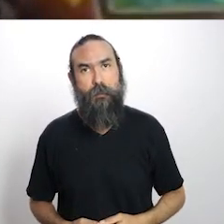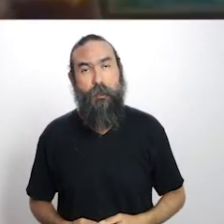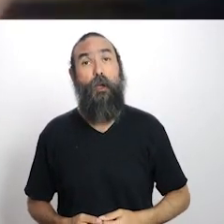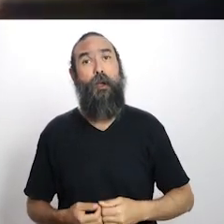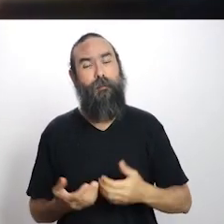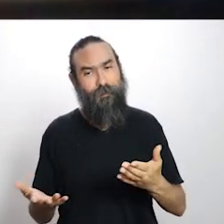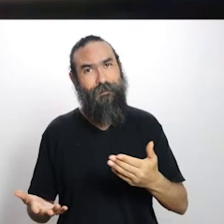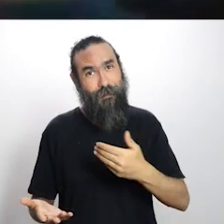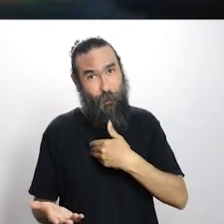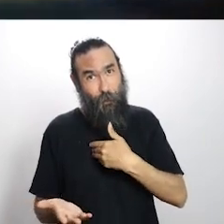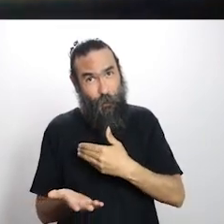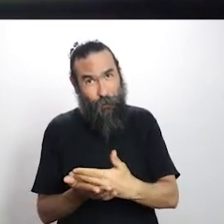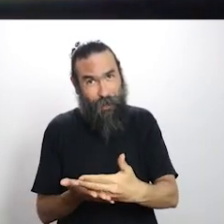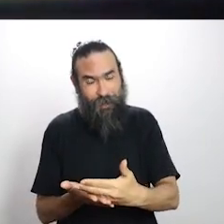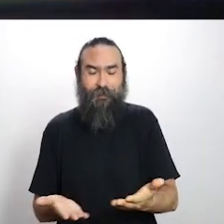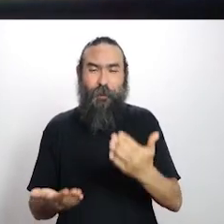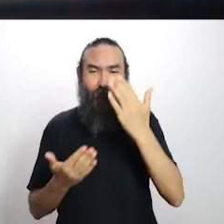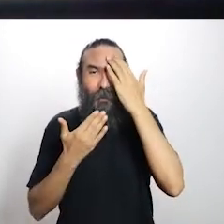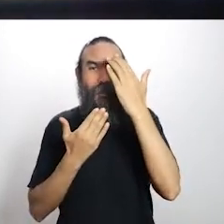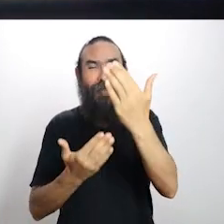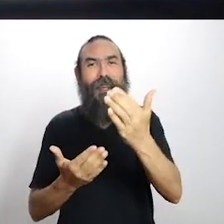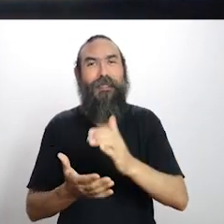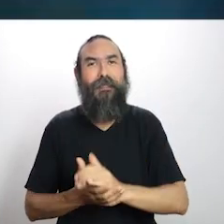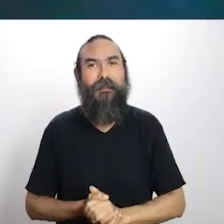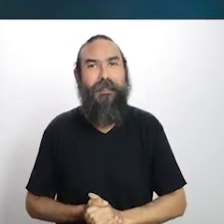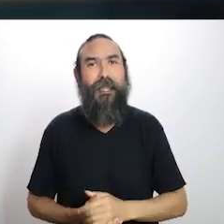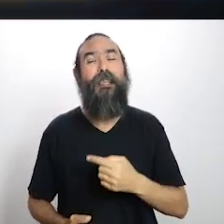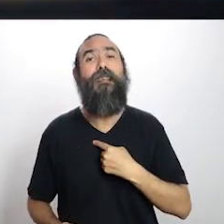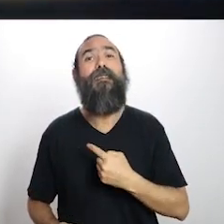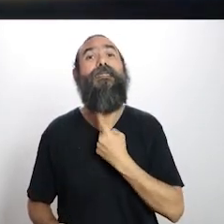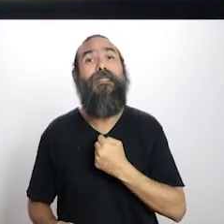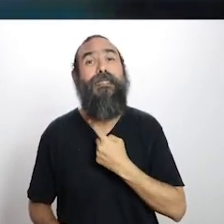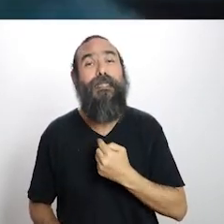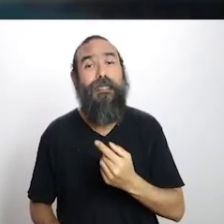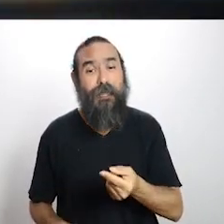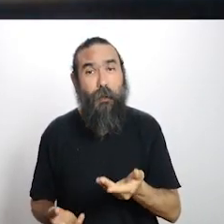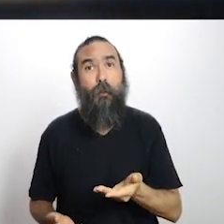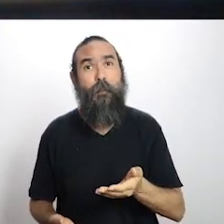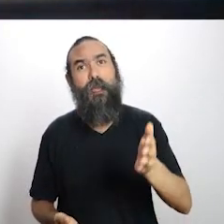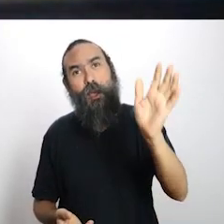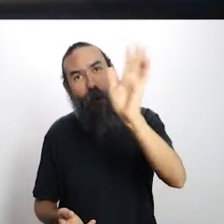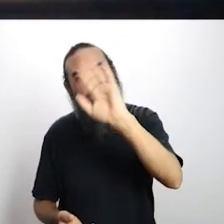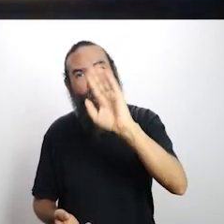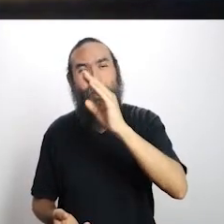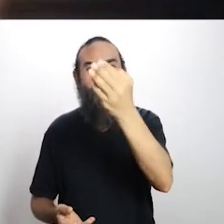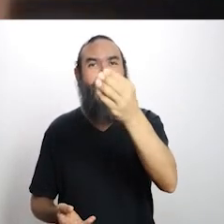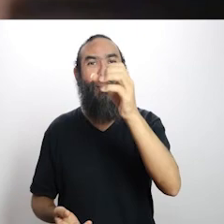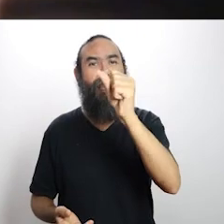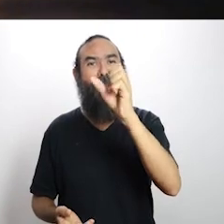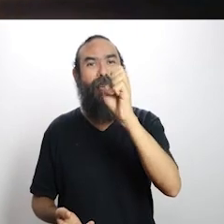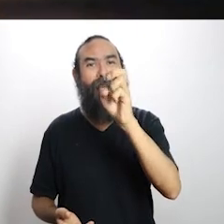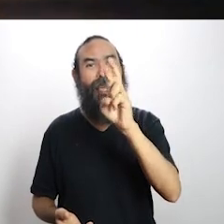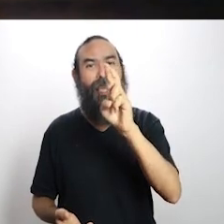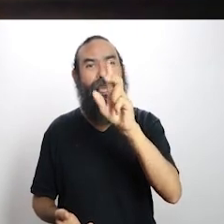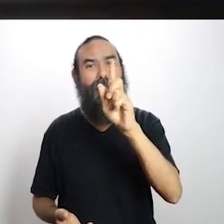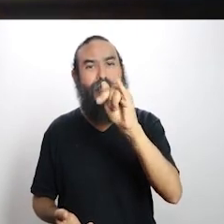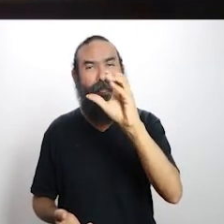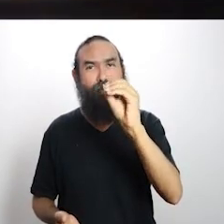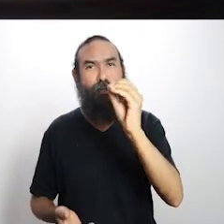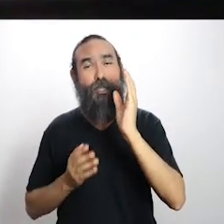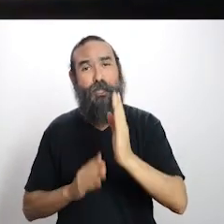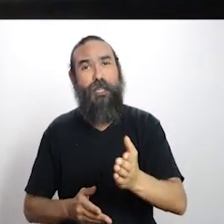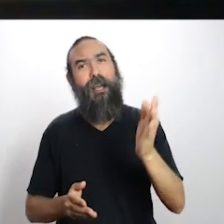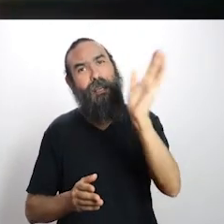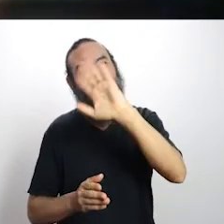Opa, começa comigo? Então, muito obrigada. Gostaria aqui de saudar o Célio. estava no telefone. O Juca já cumprimentei.